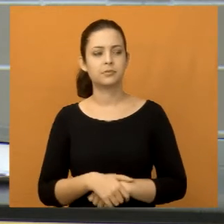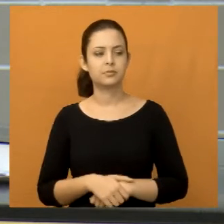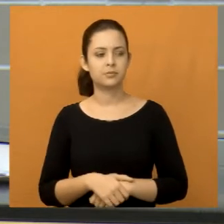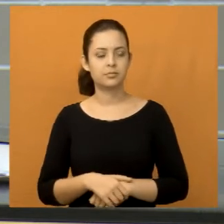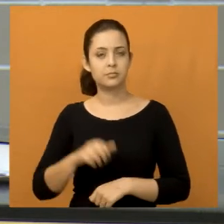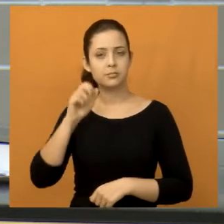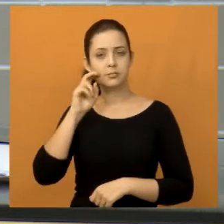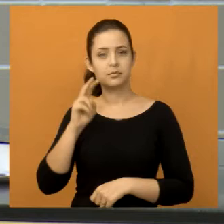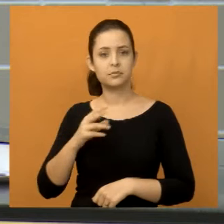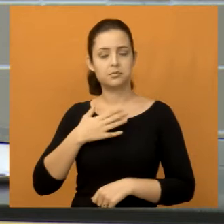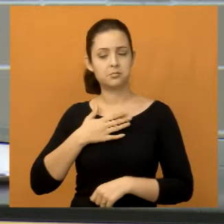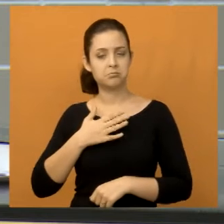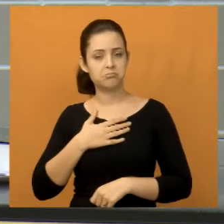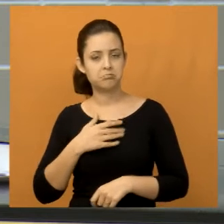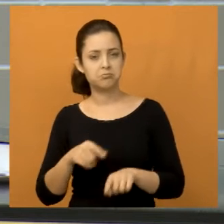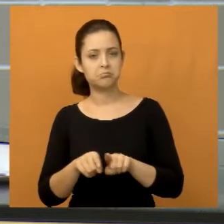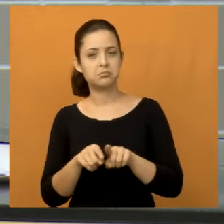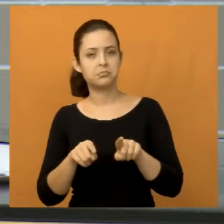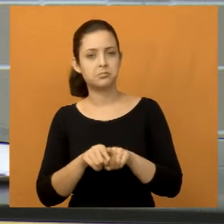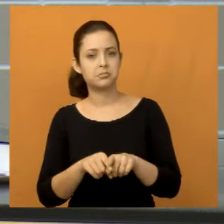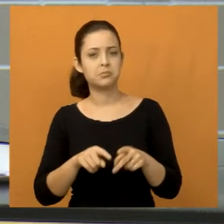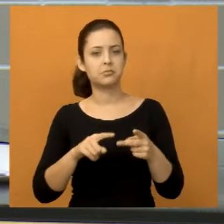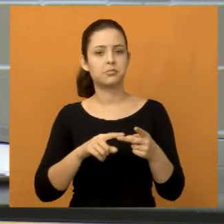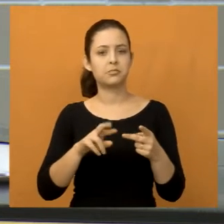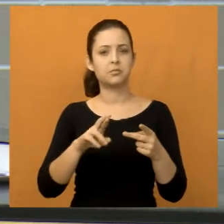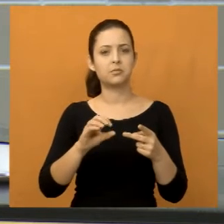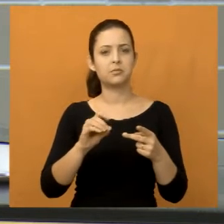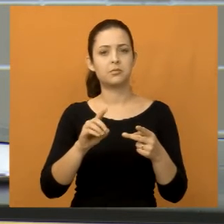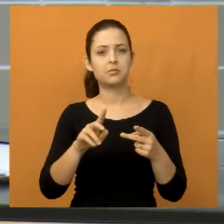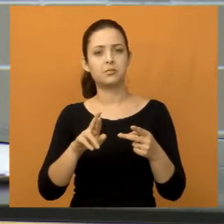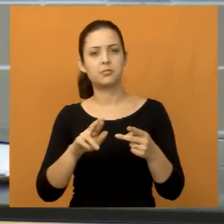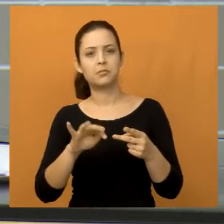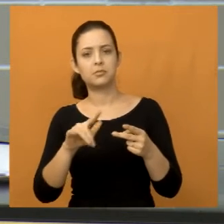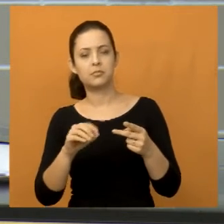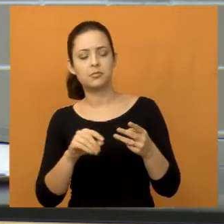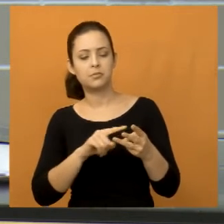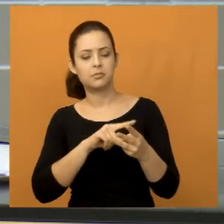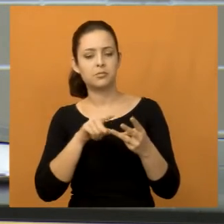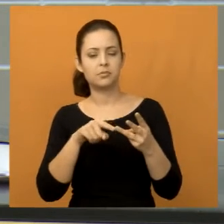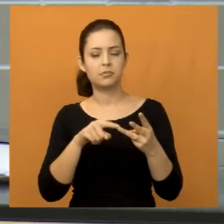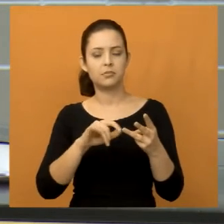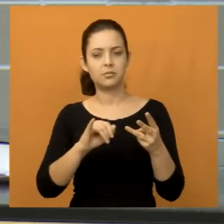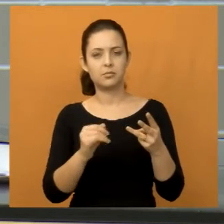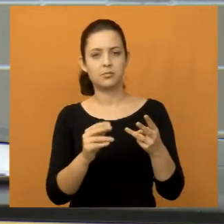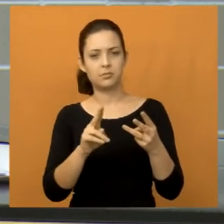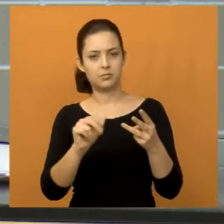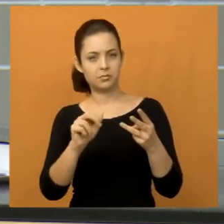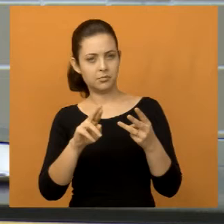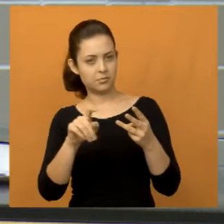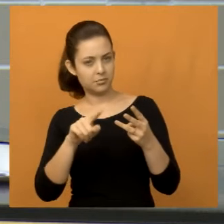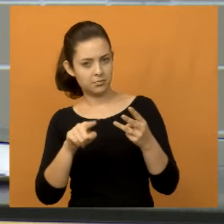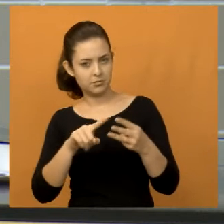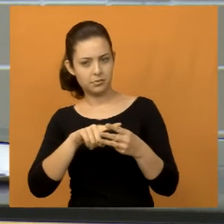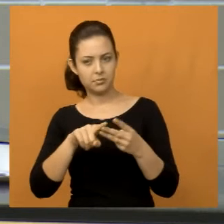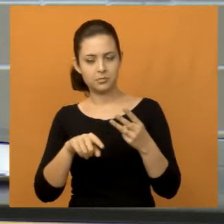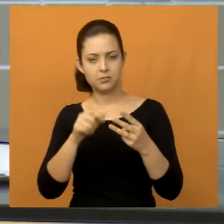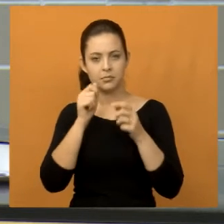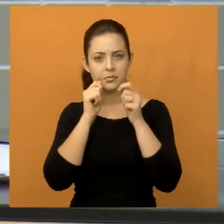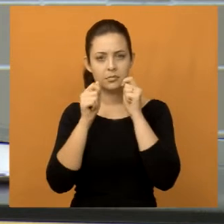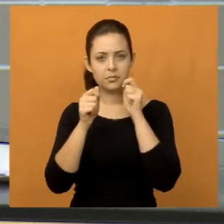do vereador Abner de Madureira, o gabinete do vereador Dr. Rodrigo Salomão e o gabinete do vereador Juarez Araújo, o